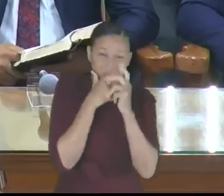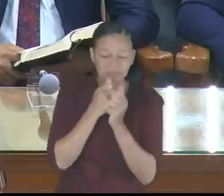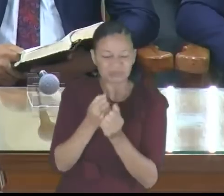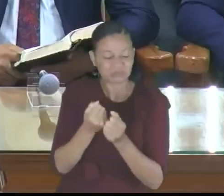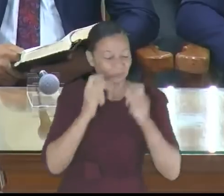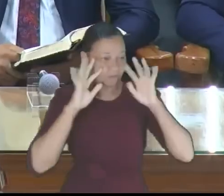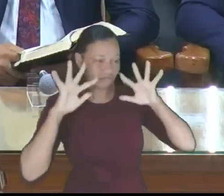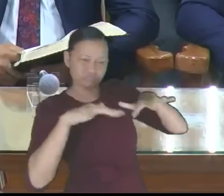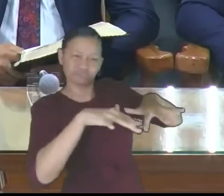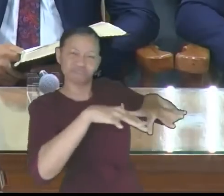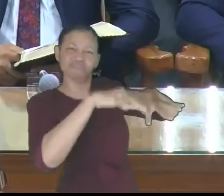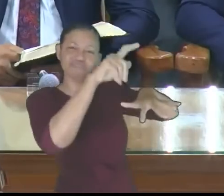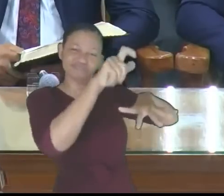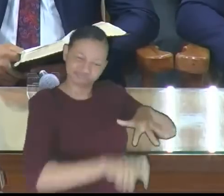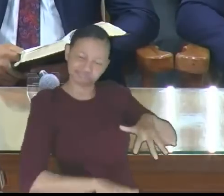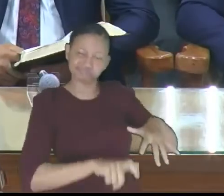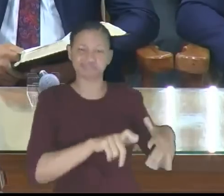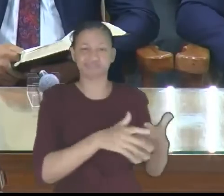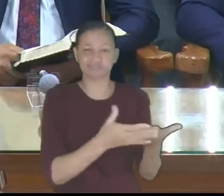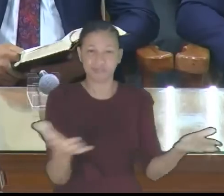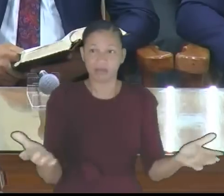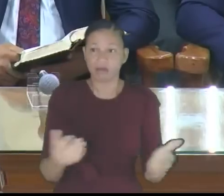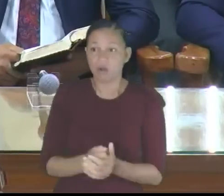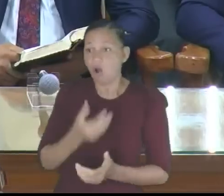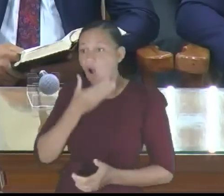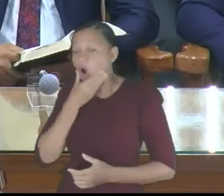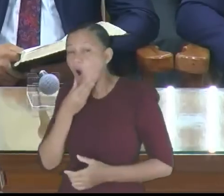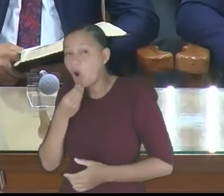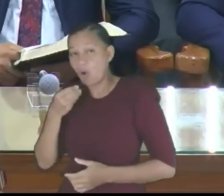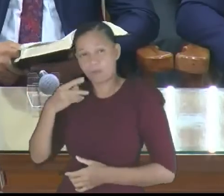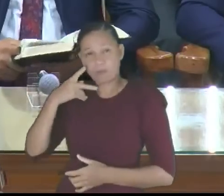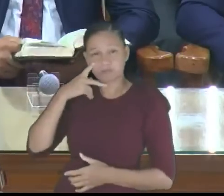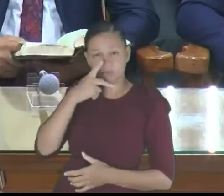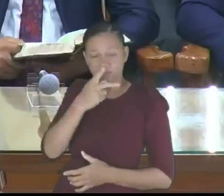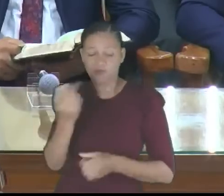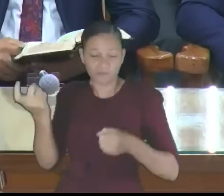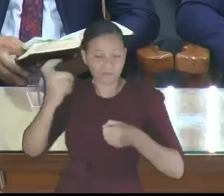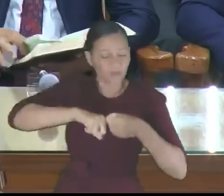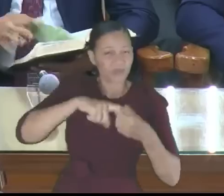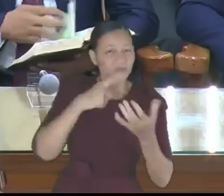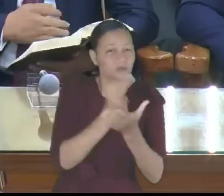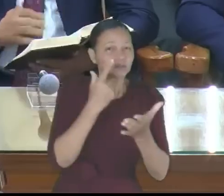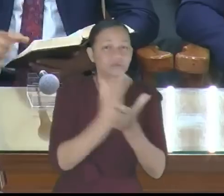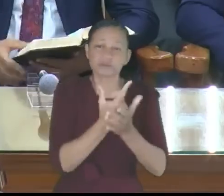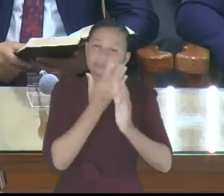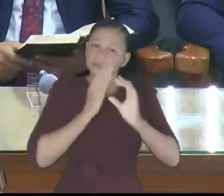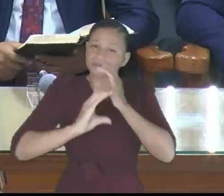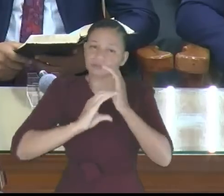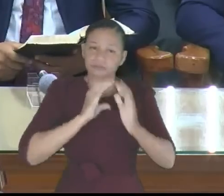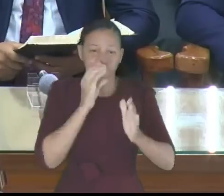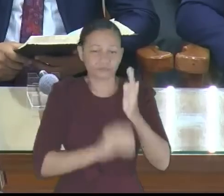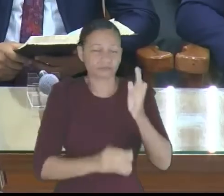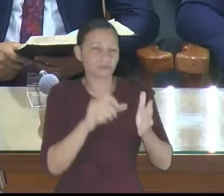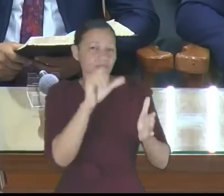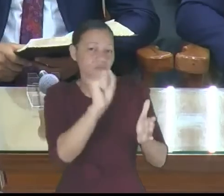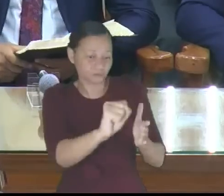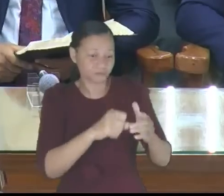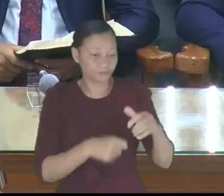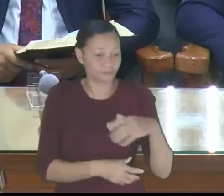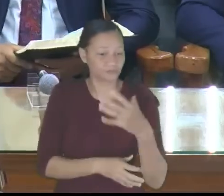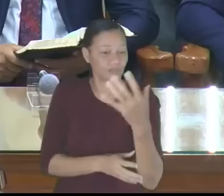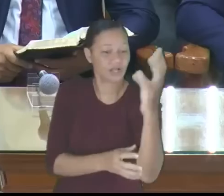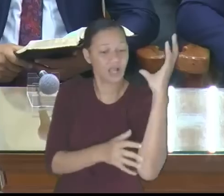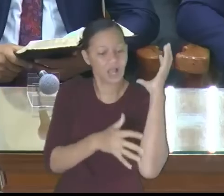de todos. E o profeta, quando volta para Cantares 8, diz que no pé da macieira é o lugar de dar a